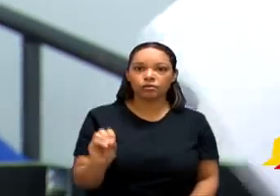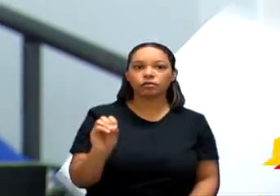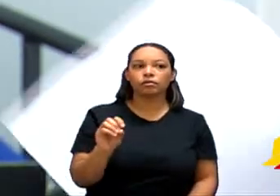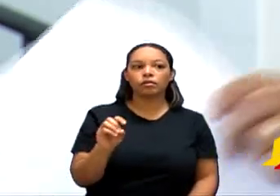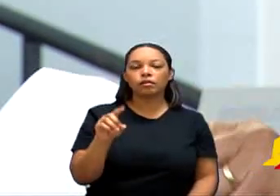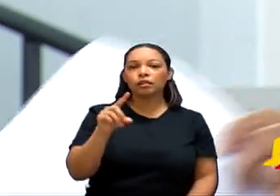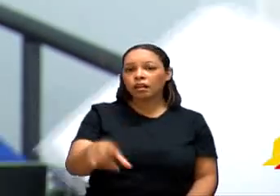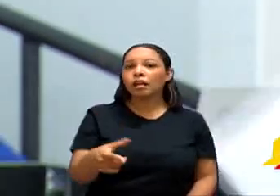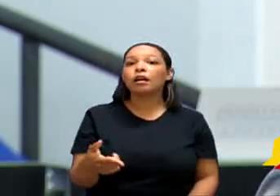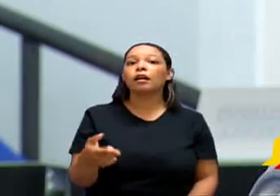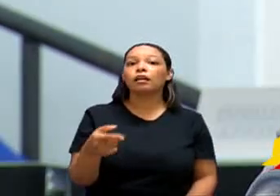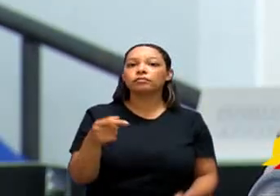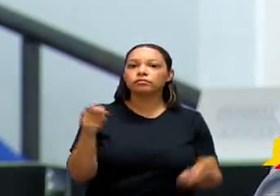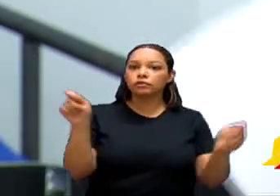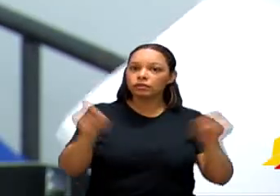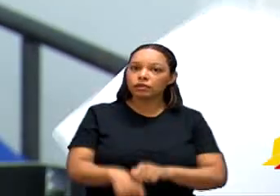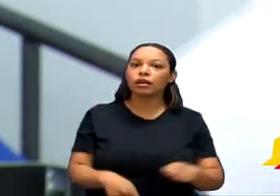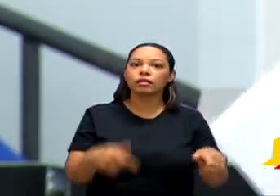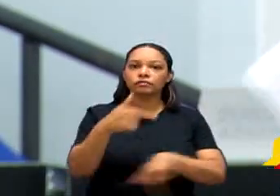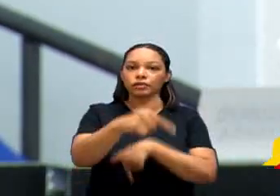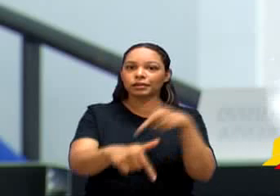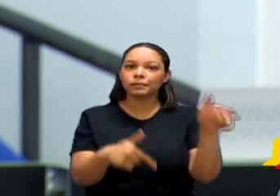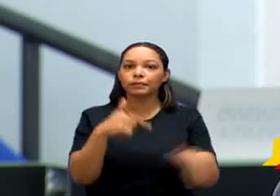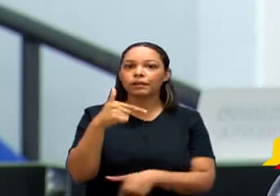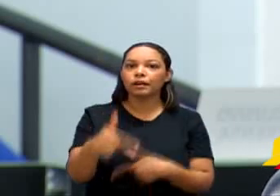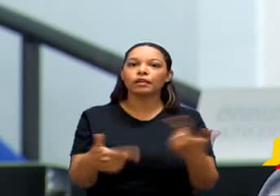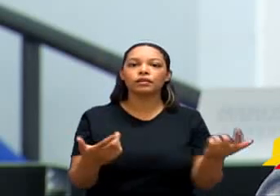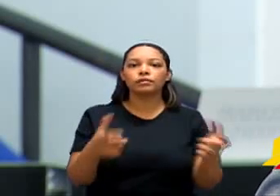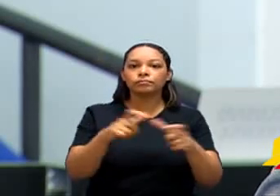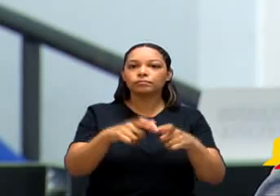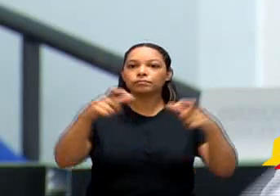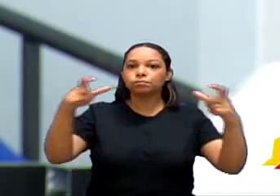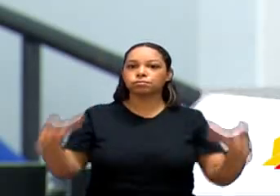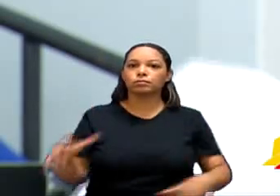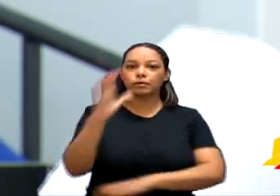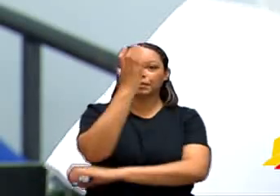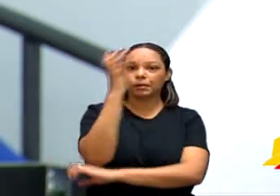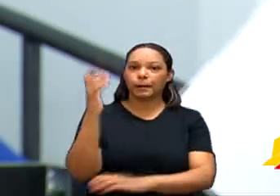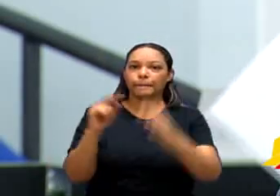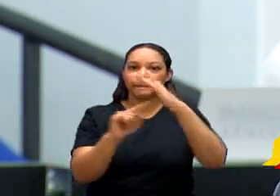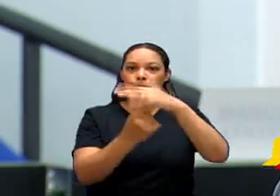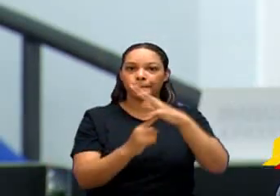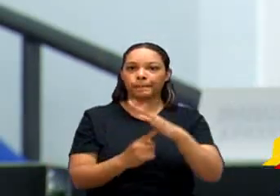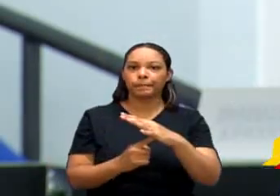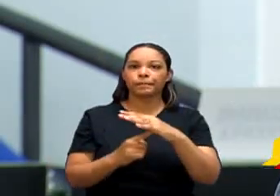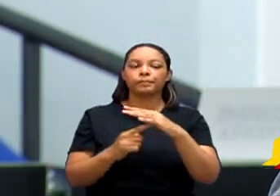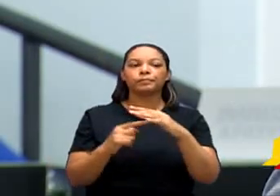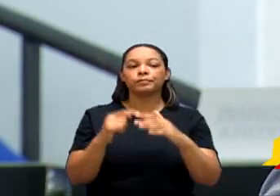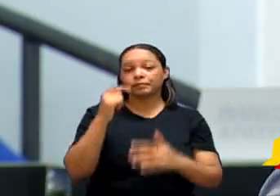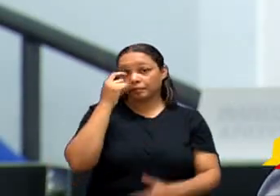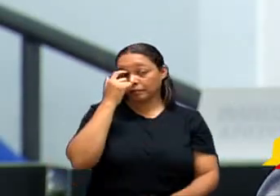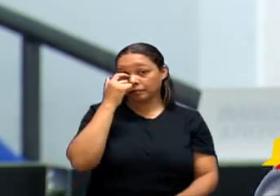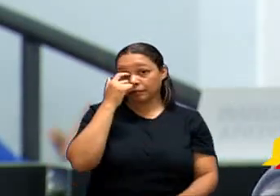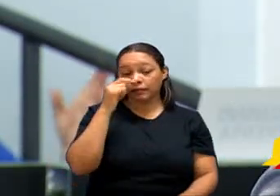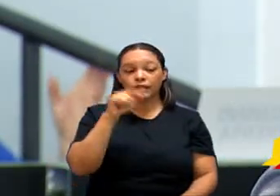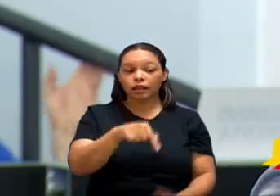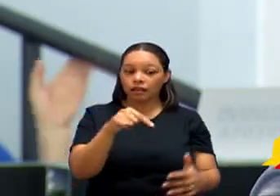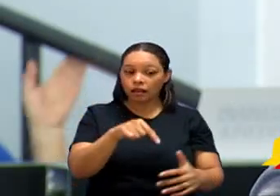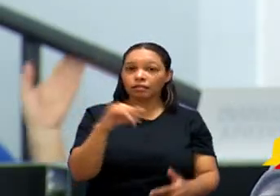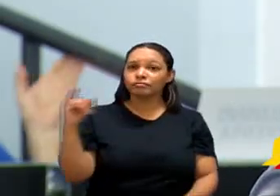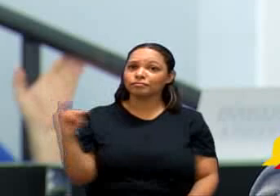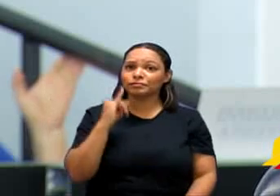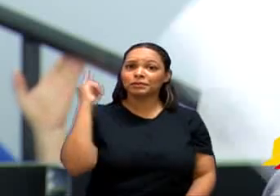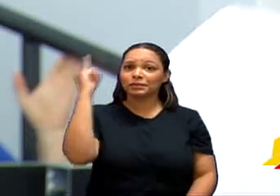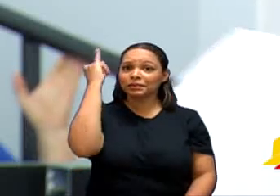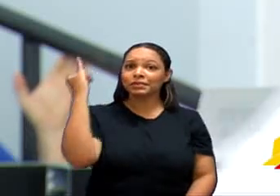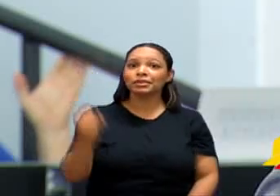e também realiza a implantação desse parque público municipal, que vai virar um parque muito importante para a região aí da Zona Norte de